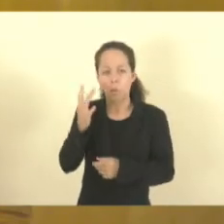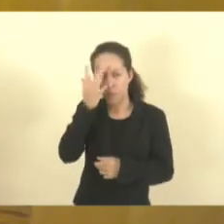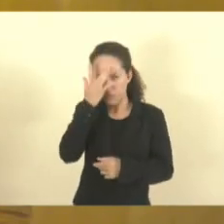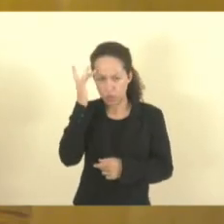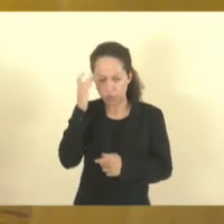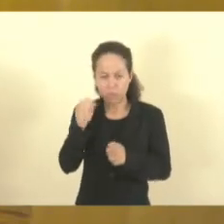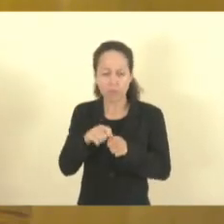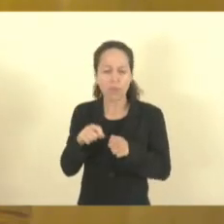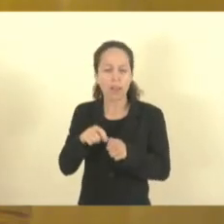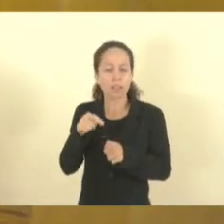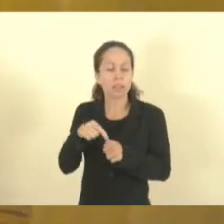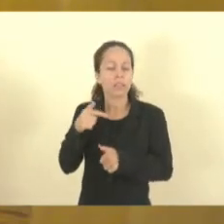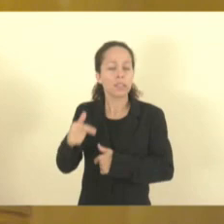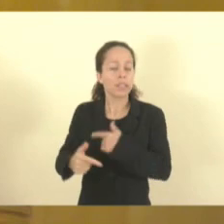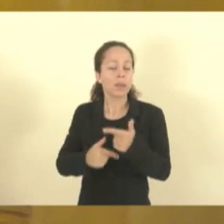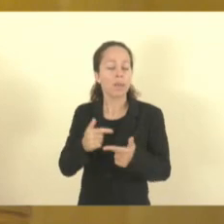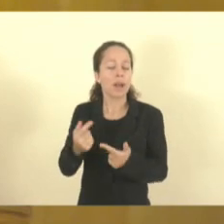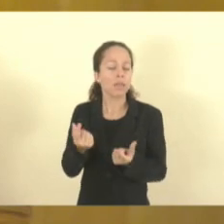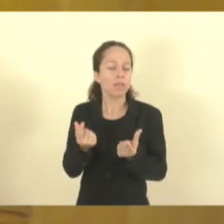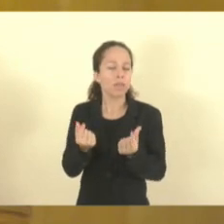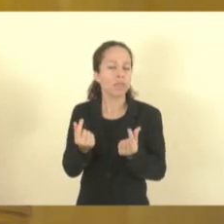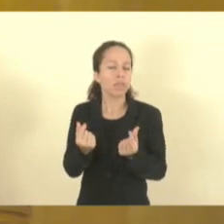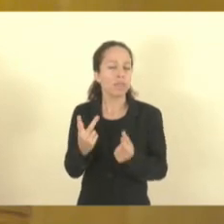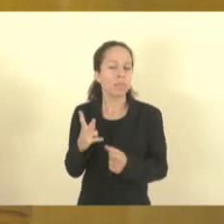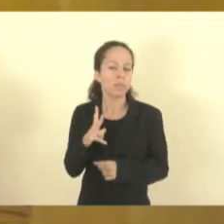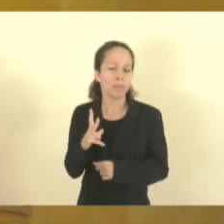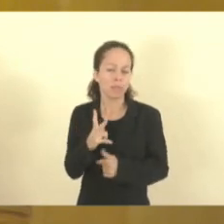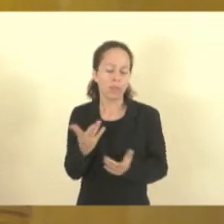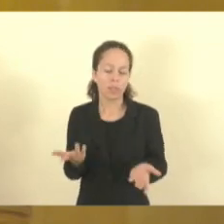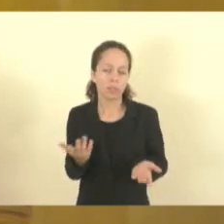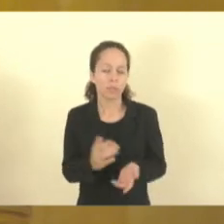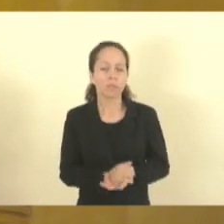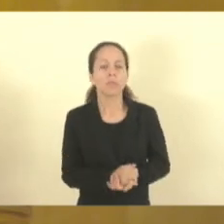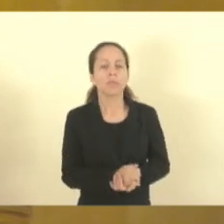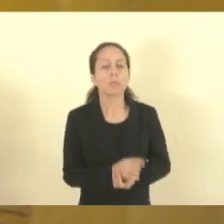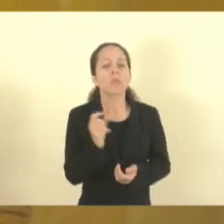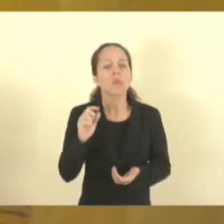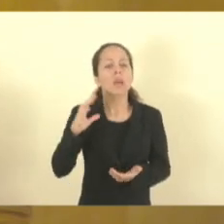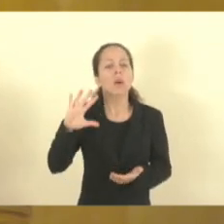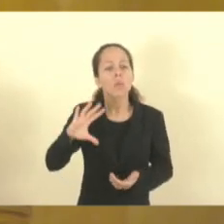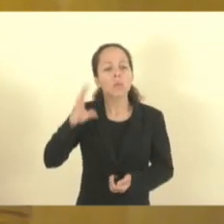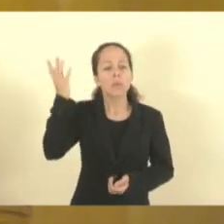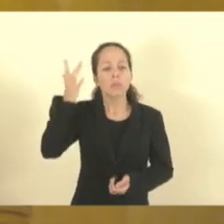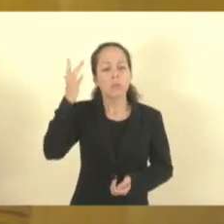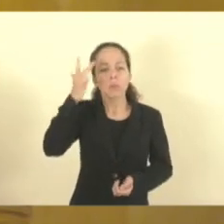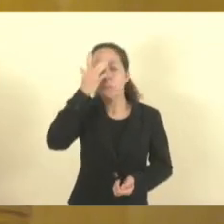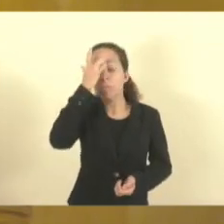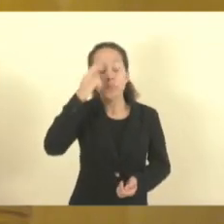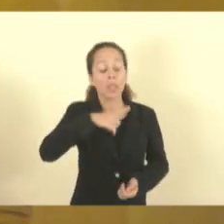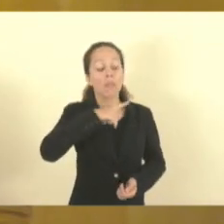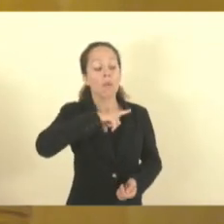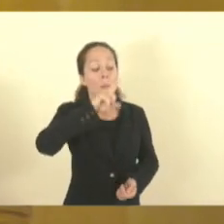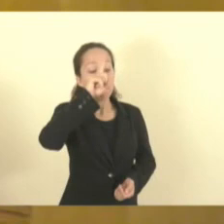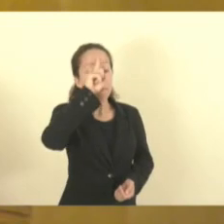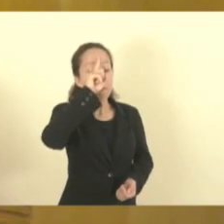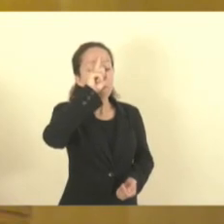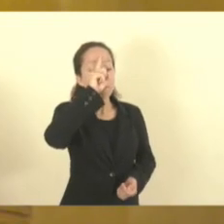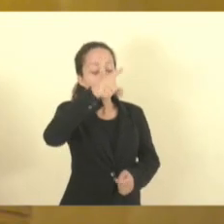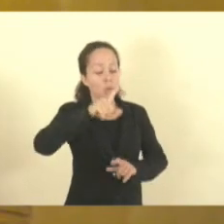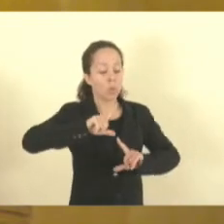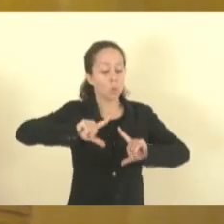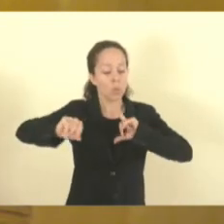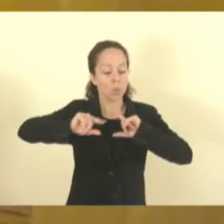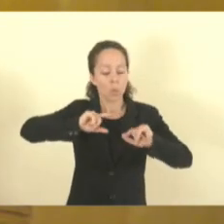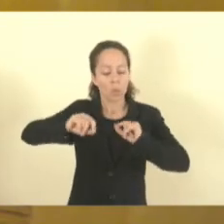econômica privada. Que aconteceu? Uma ordem de desocupação do estádio da Desportiva foi feita pelo